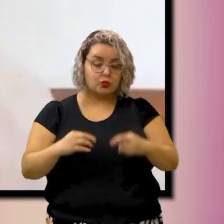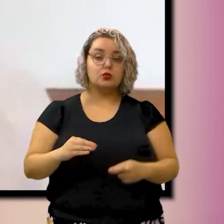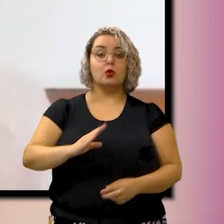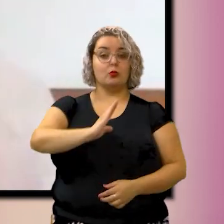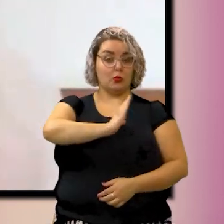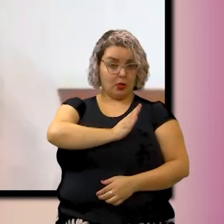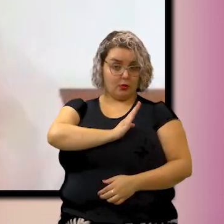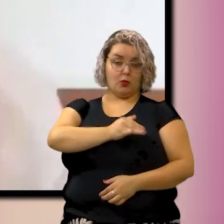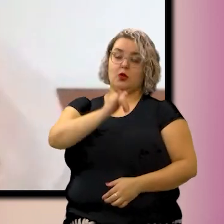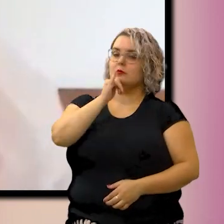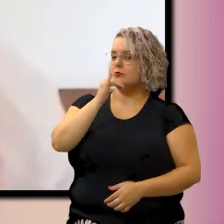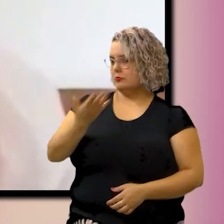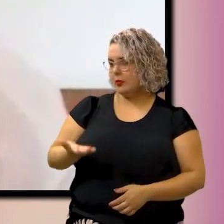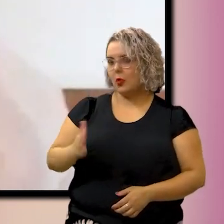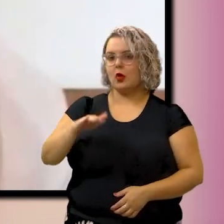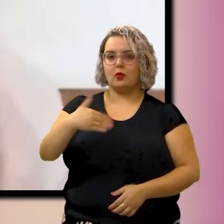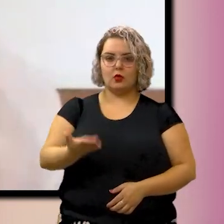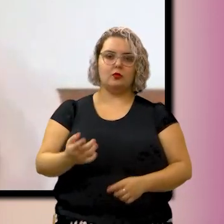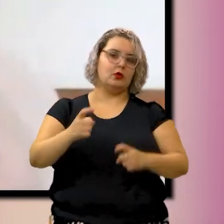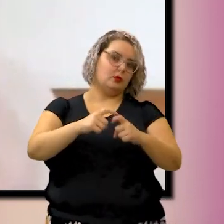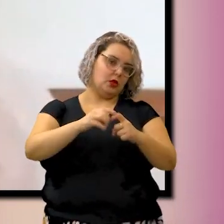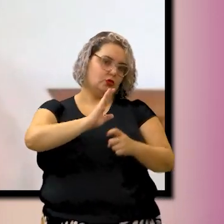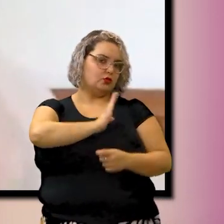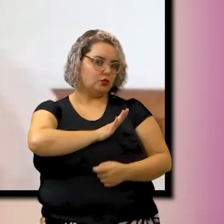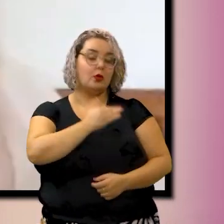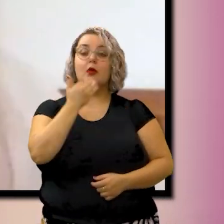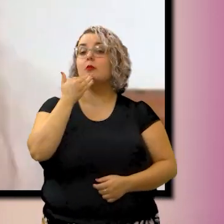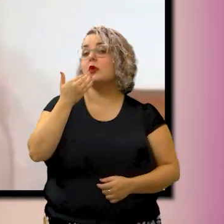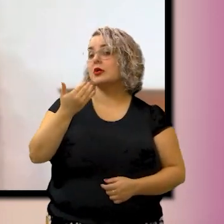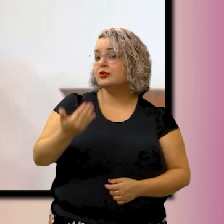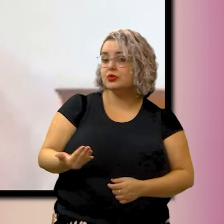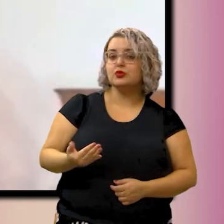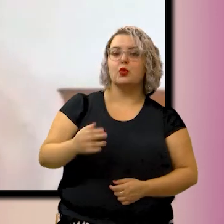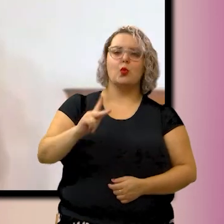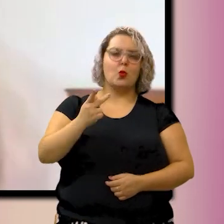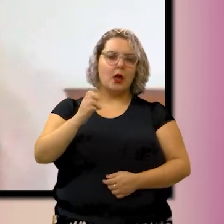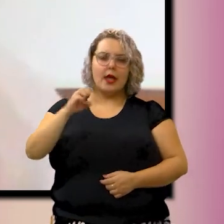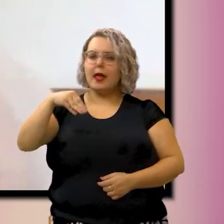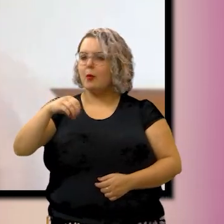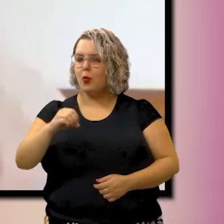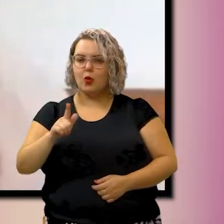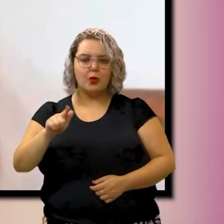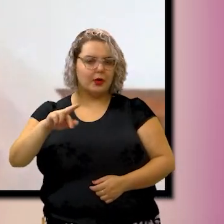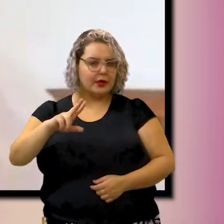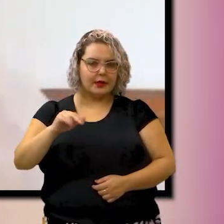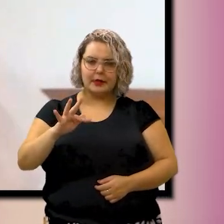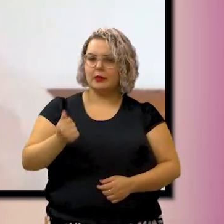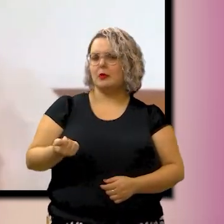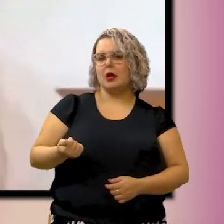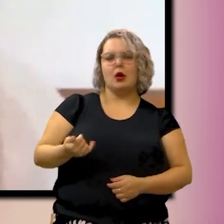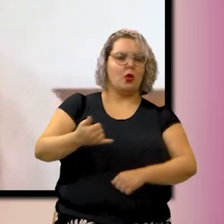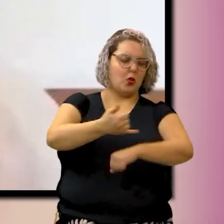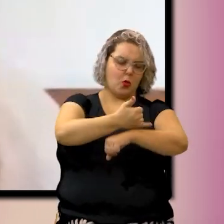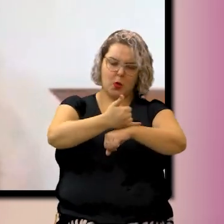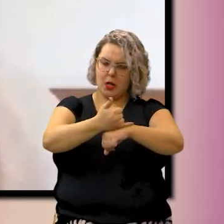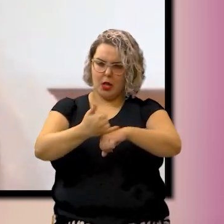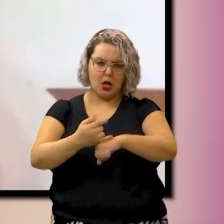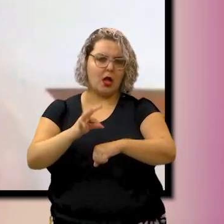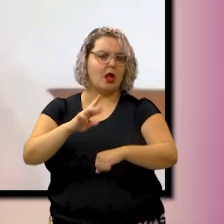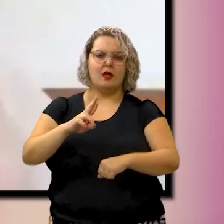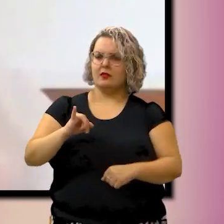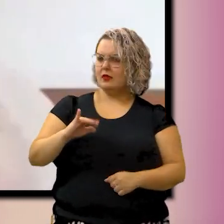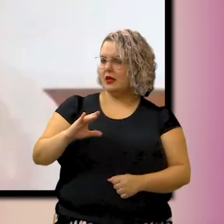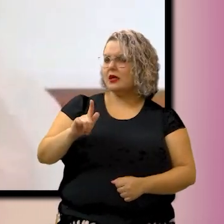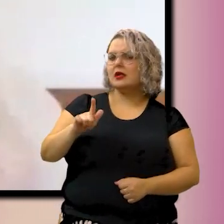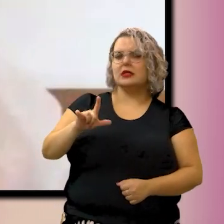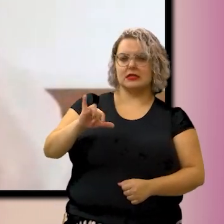para um check-up cardiológico, por exemplo, quando você vai no cardiologista, ele vai te pedir um hemograma, um colesterol, triglicérides,